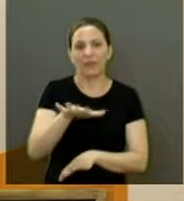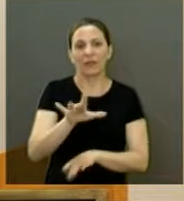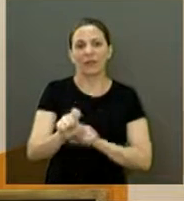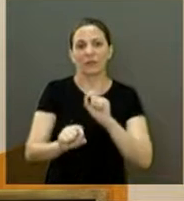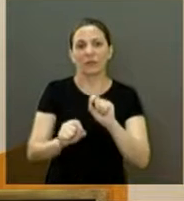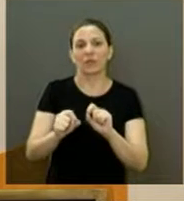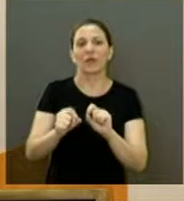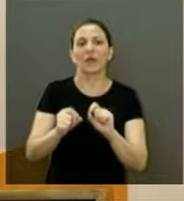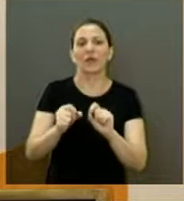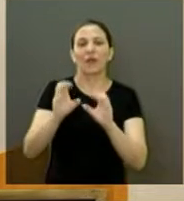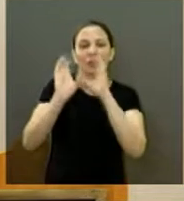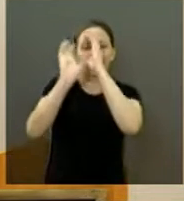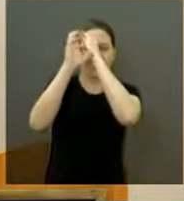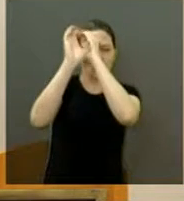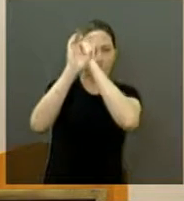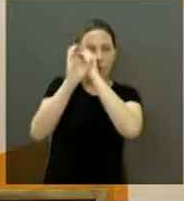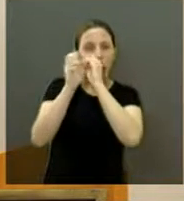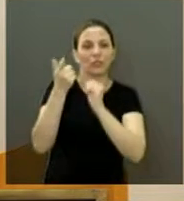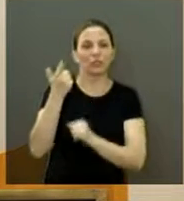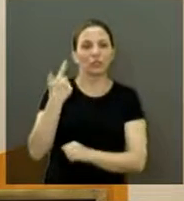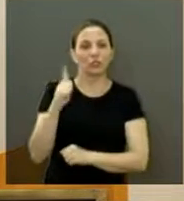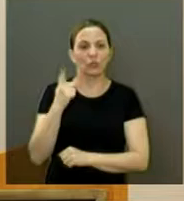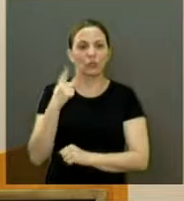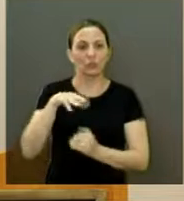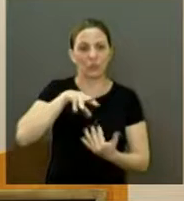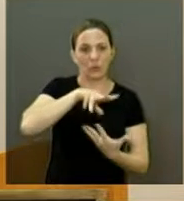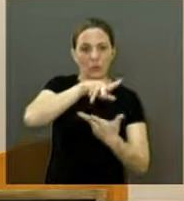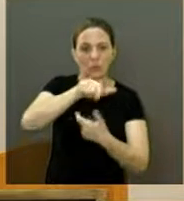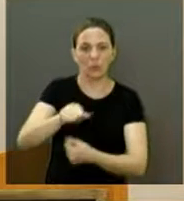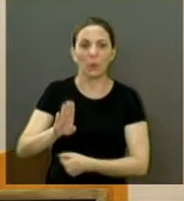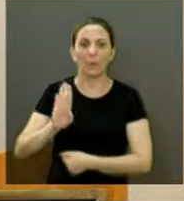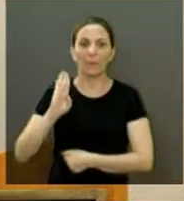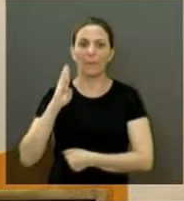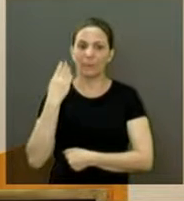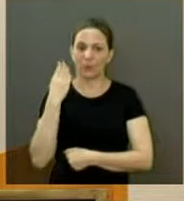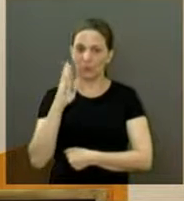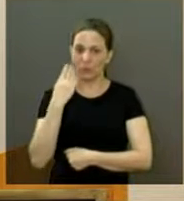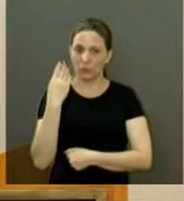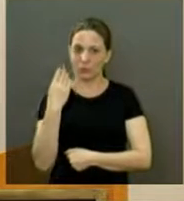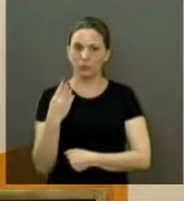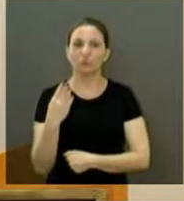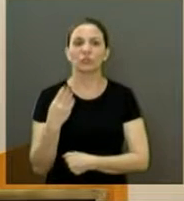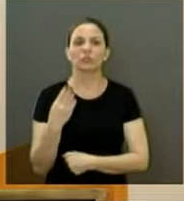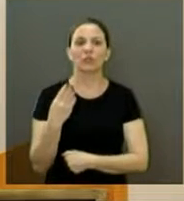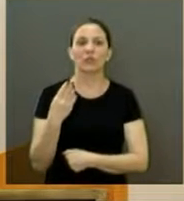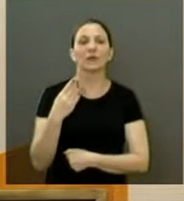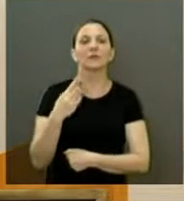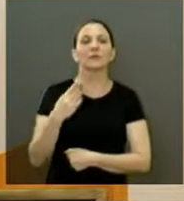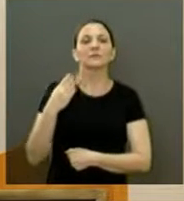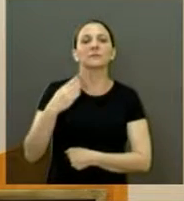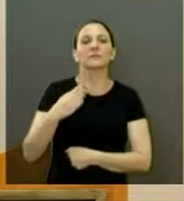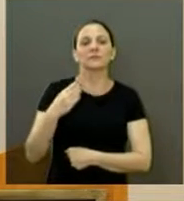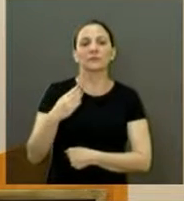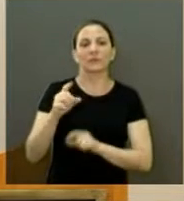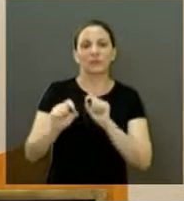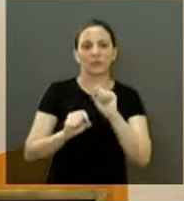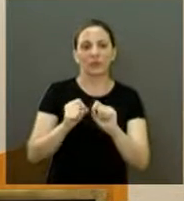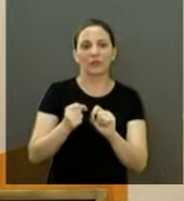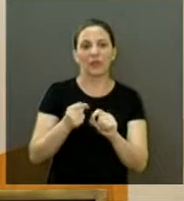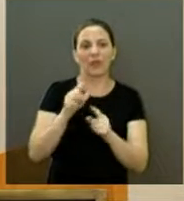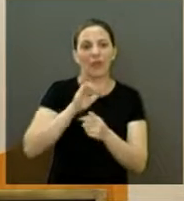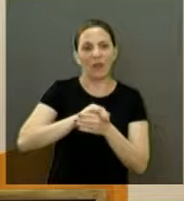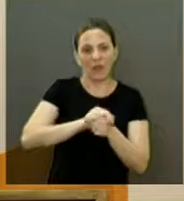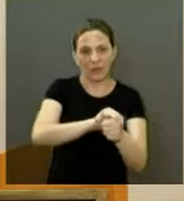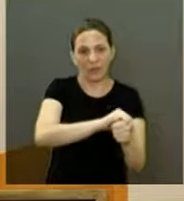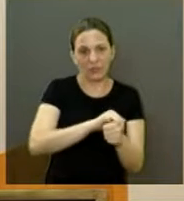astronomia geografia biologia fotografias medici smo e até a tartaruga do